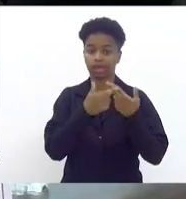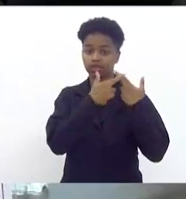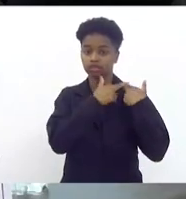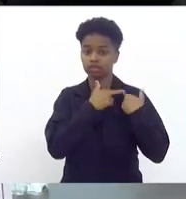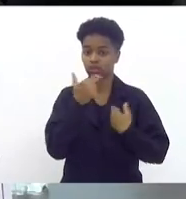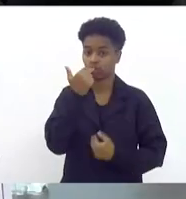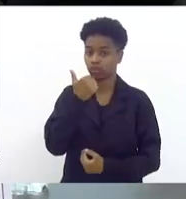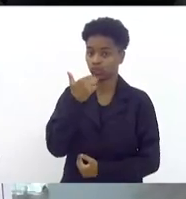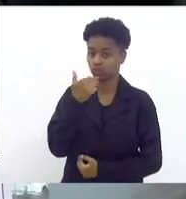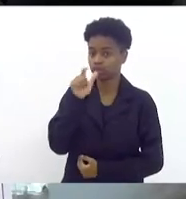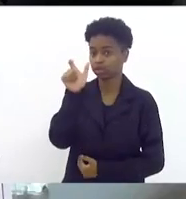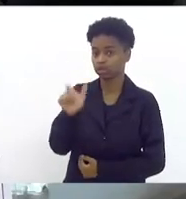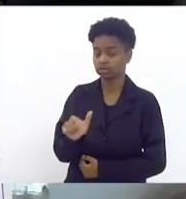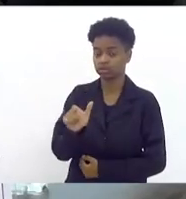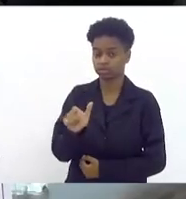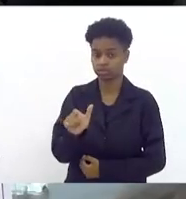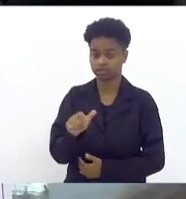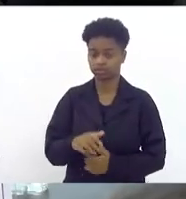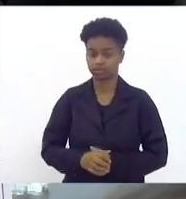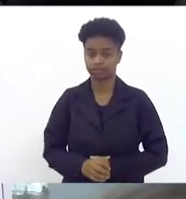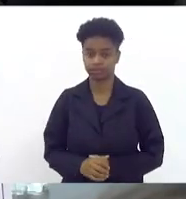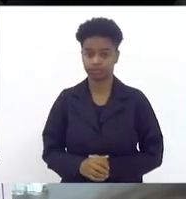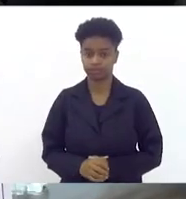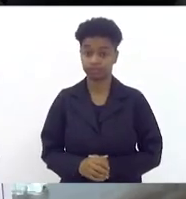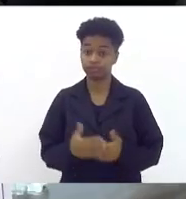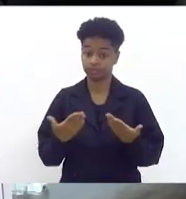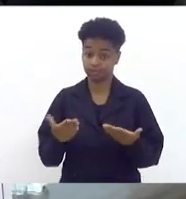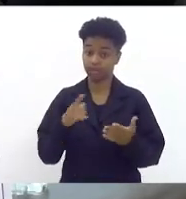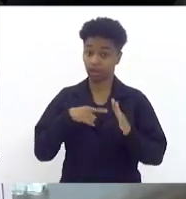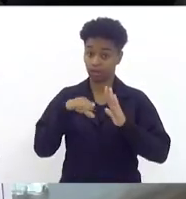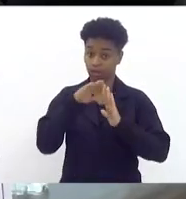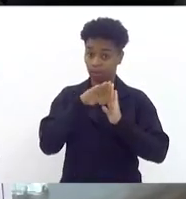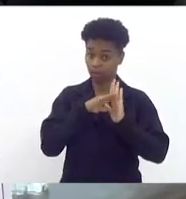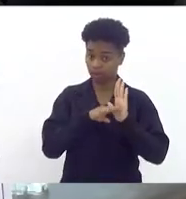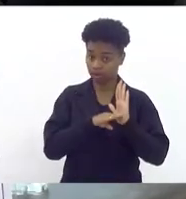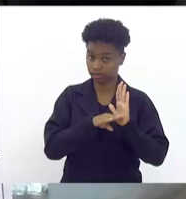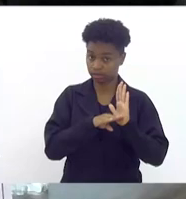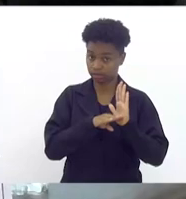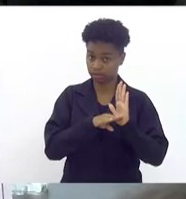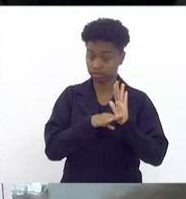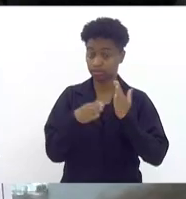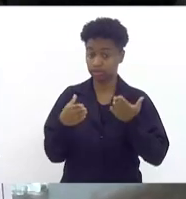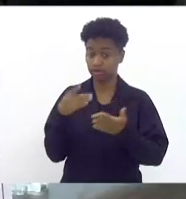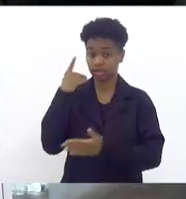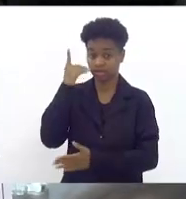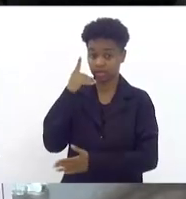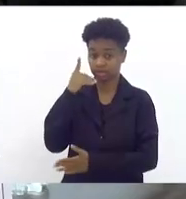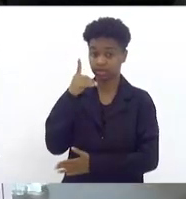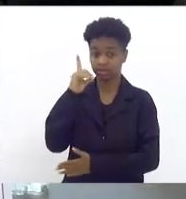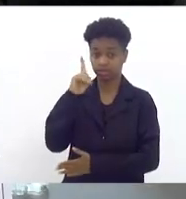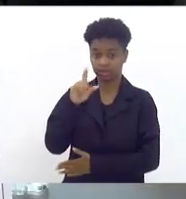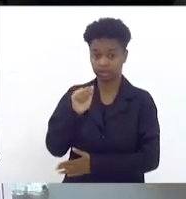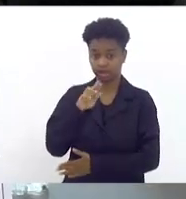nutricionista responsável. Bom, é um programa. O deputado Librelon,